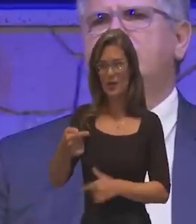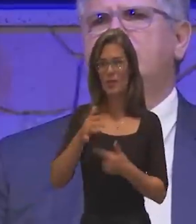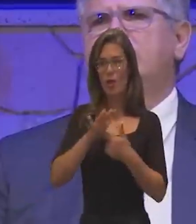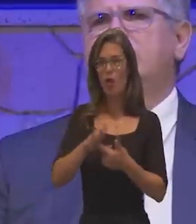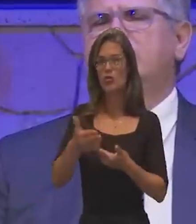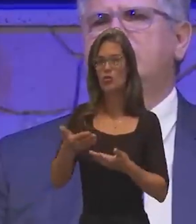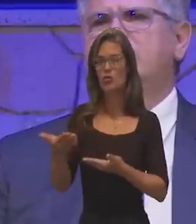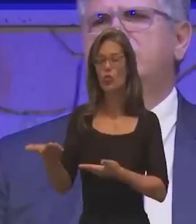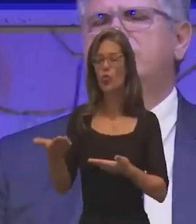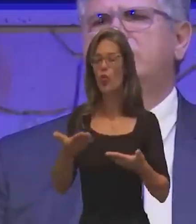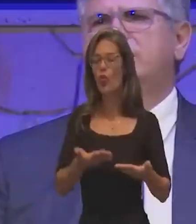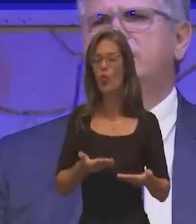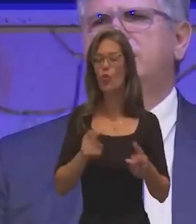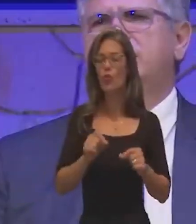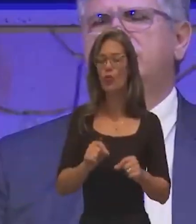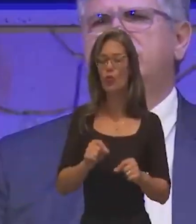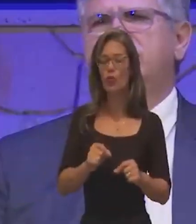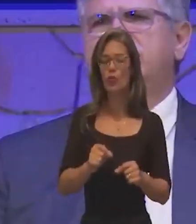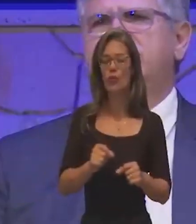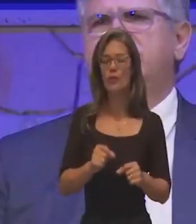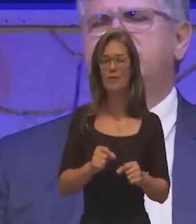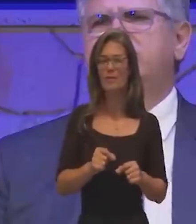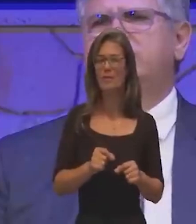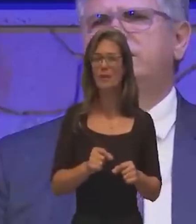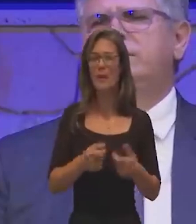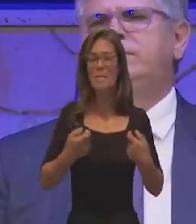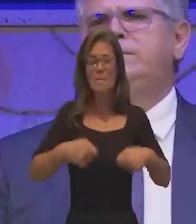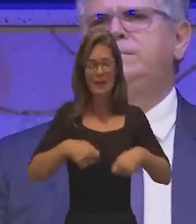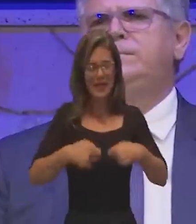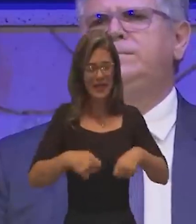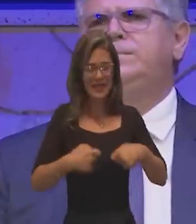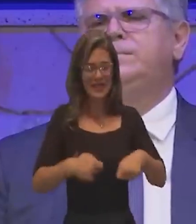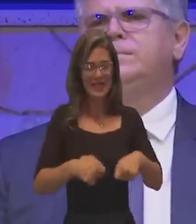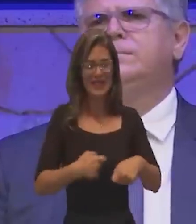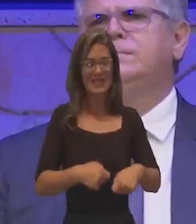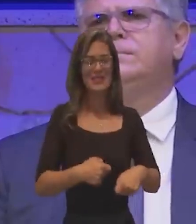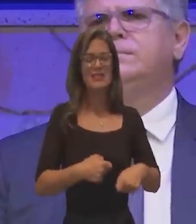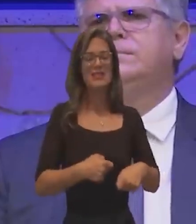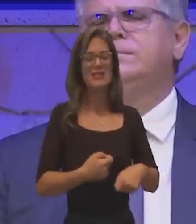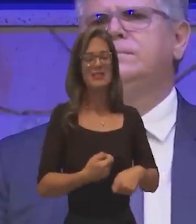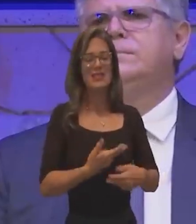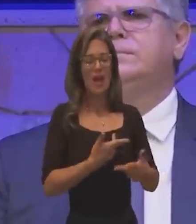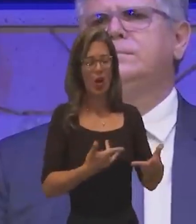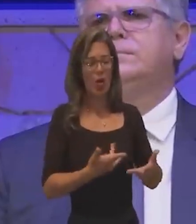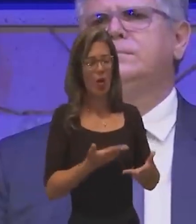que possamos abandonar de uma vez por todas a nossa velha natureza.